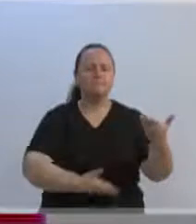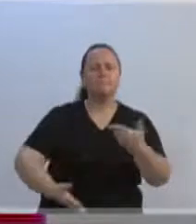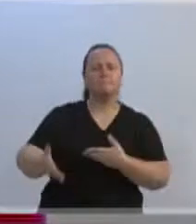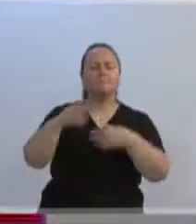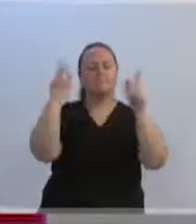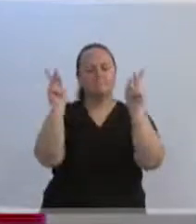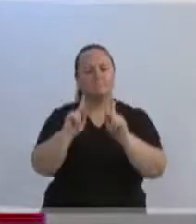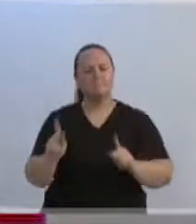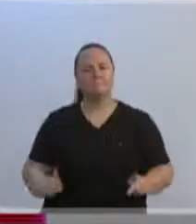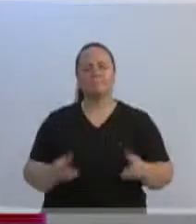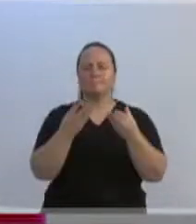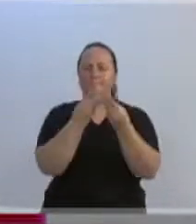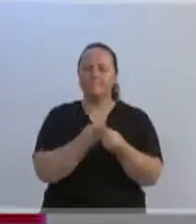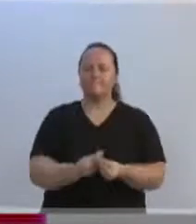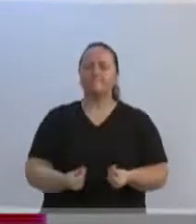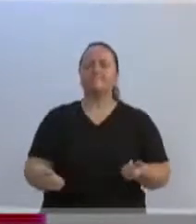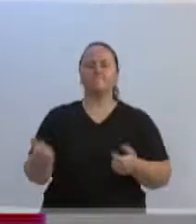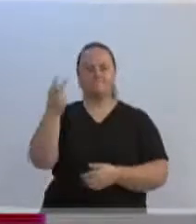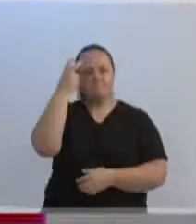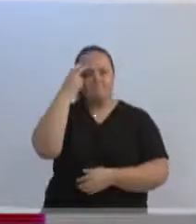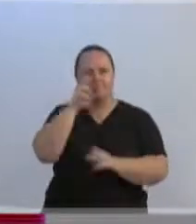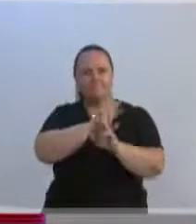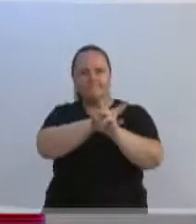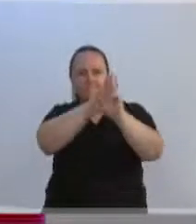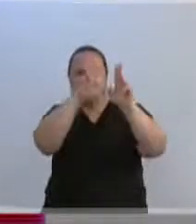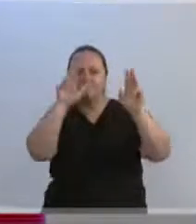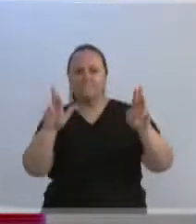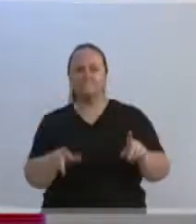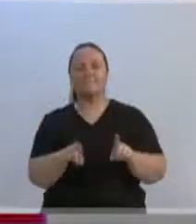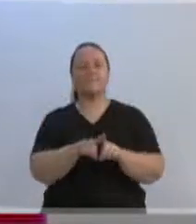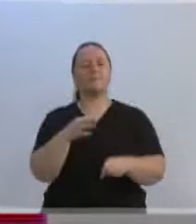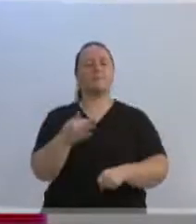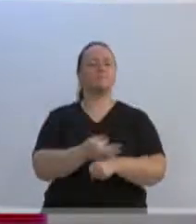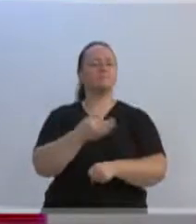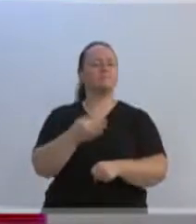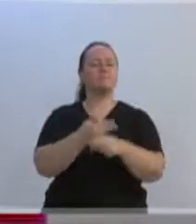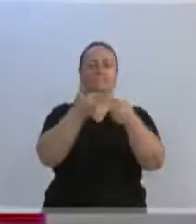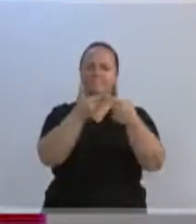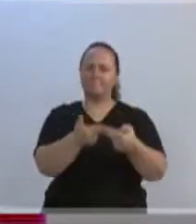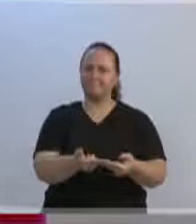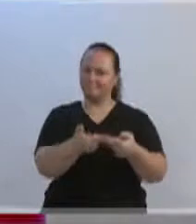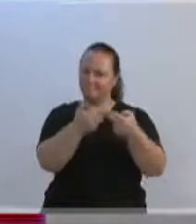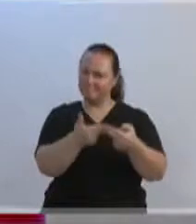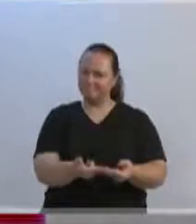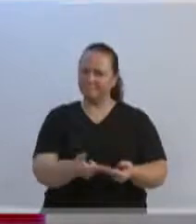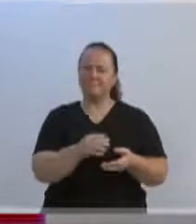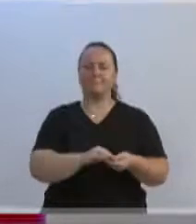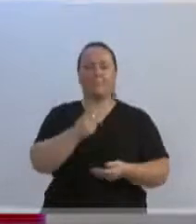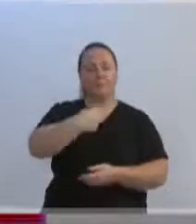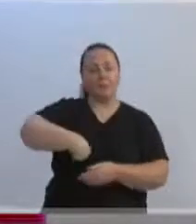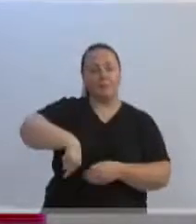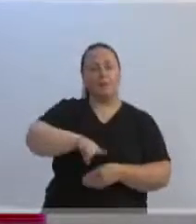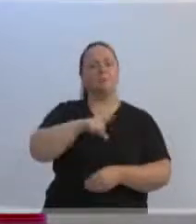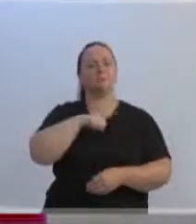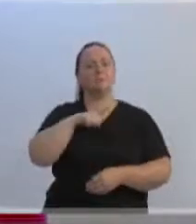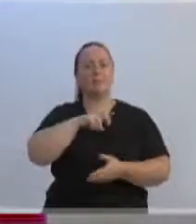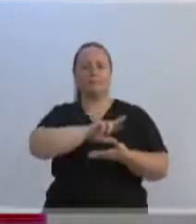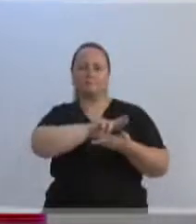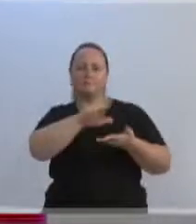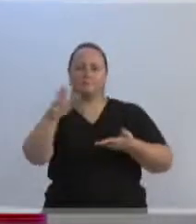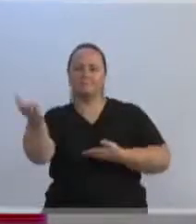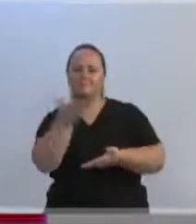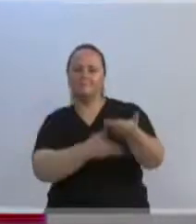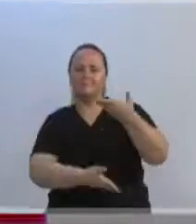sensibilidades interculturais e tolerância oferecemos diversos tipos de intercâmbio e temos